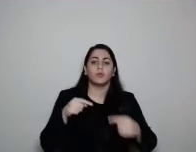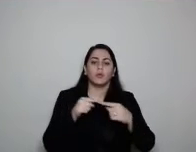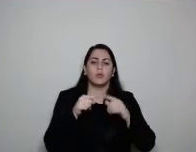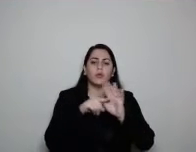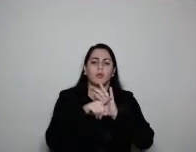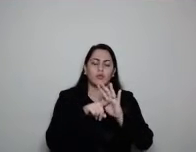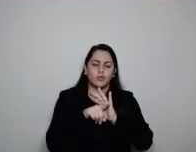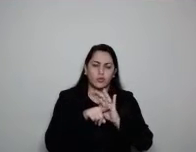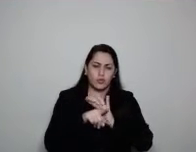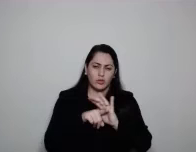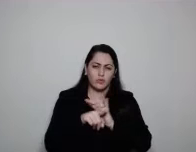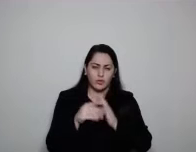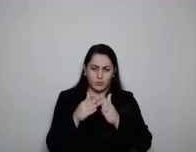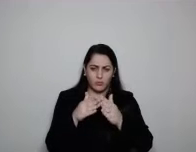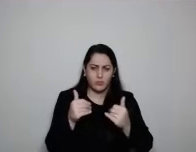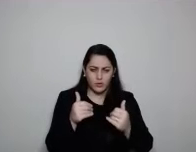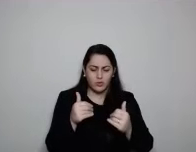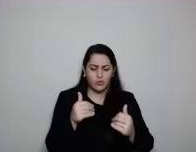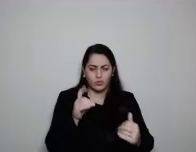Excelência pediu para o doutor Braz,